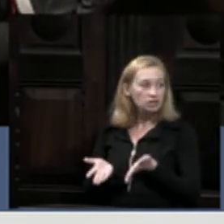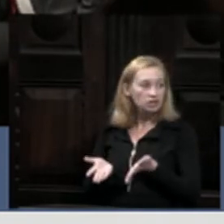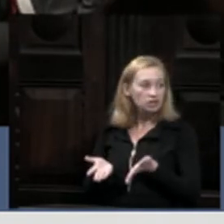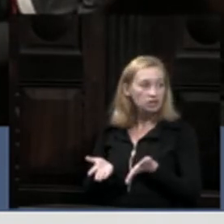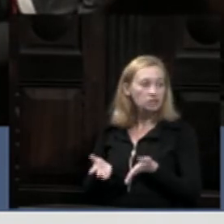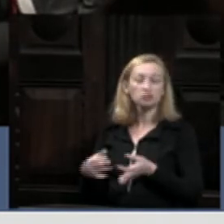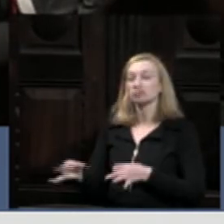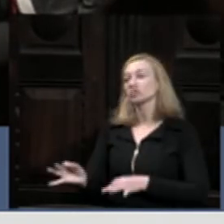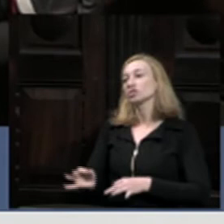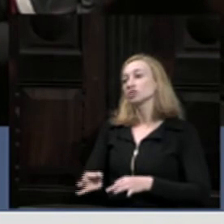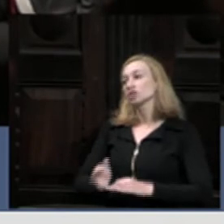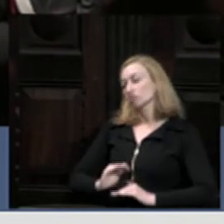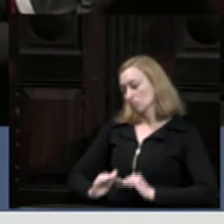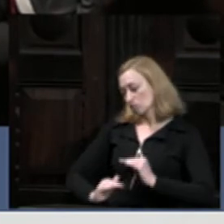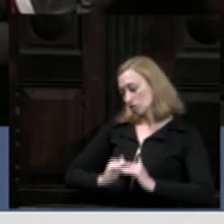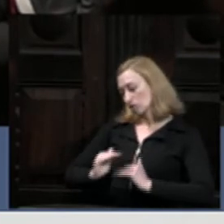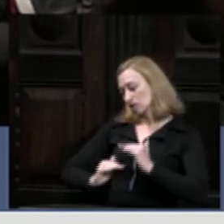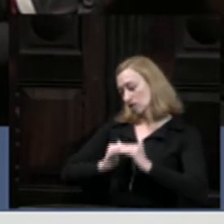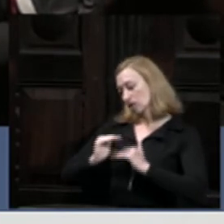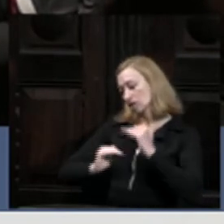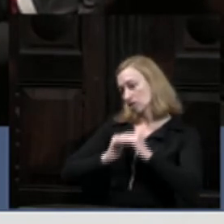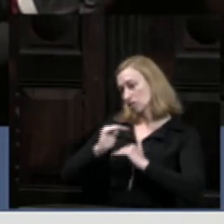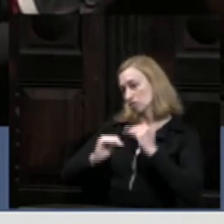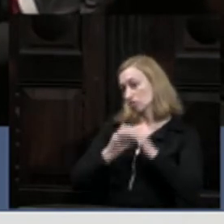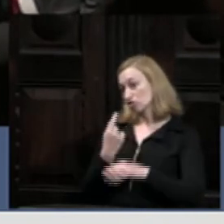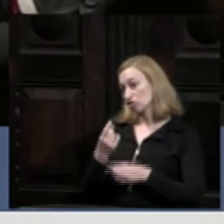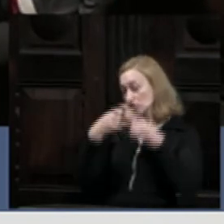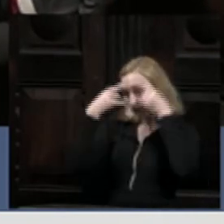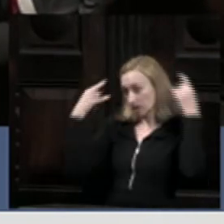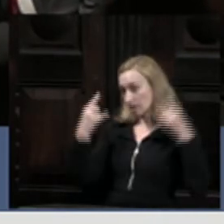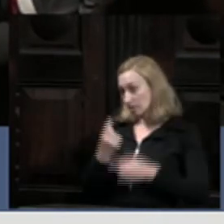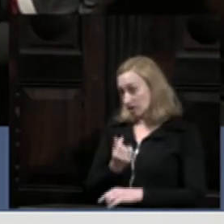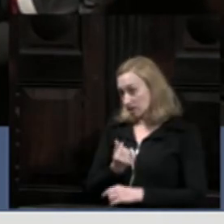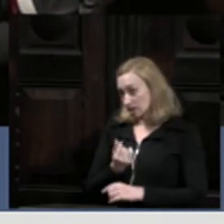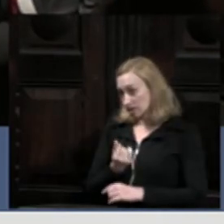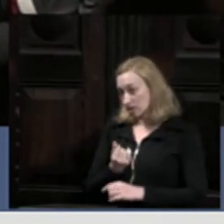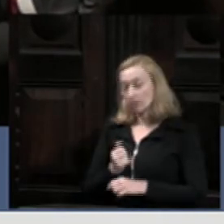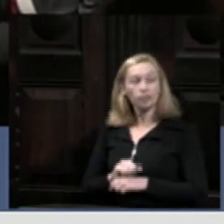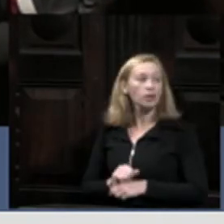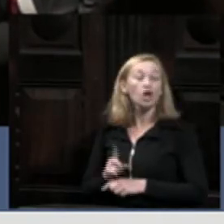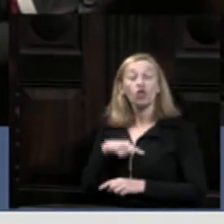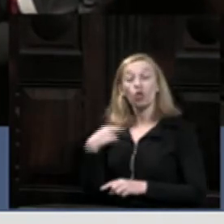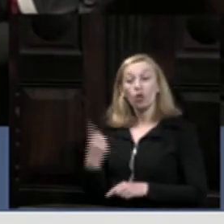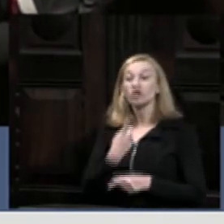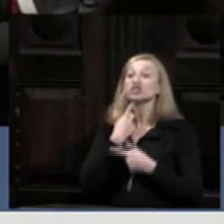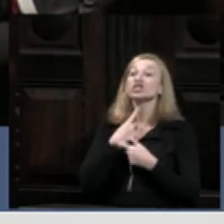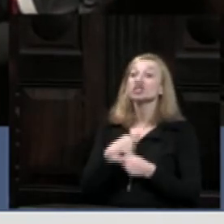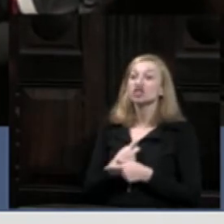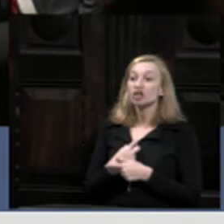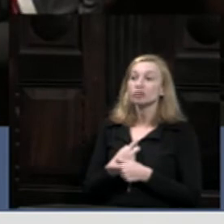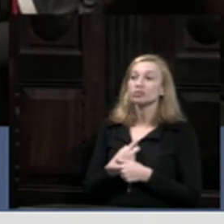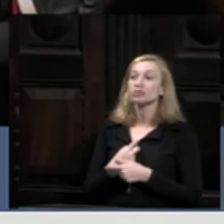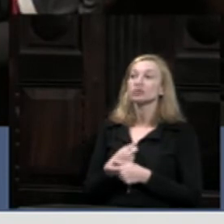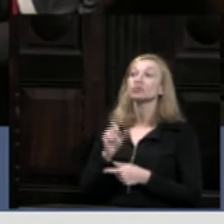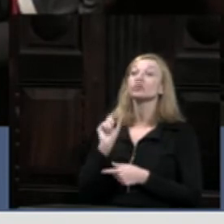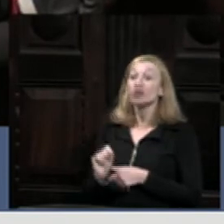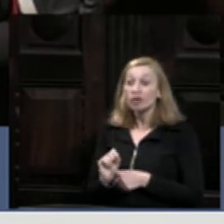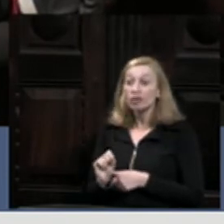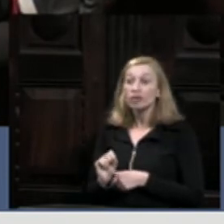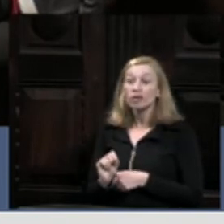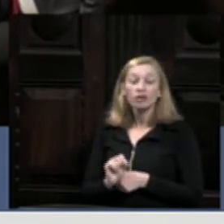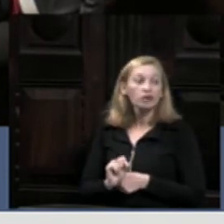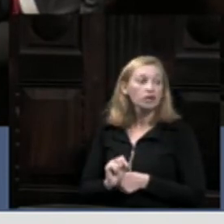nesse processo de capitalização, nós desejamos que